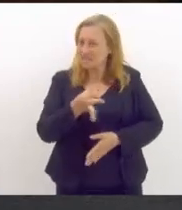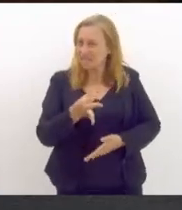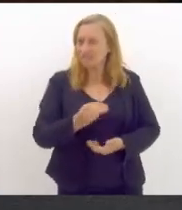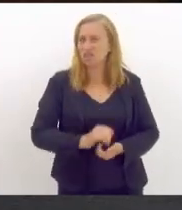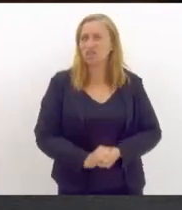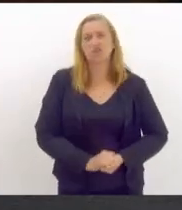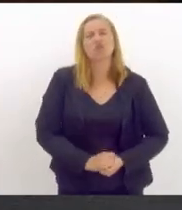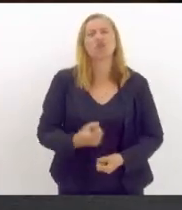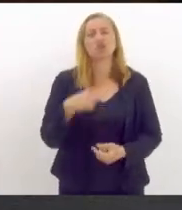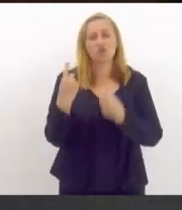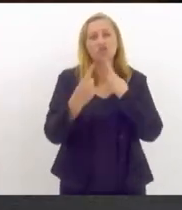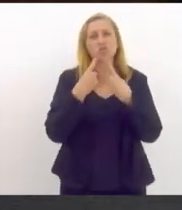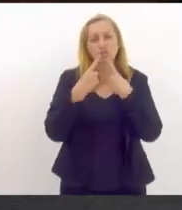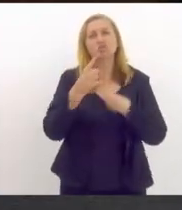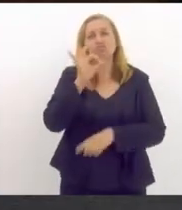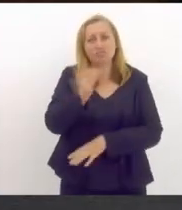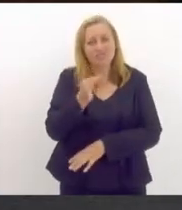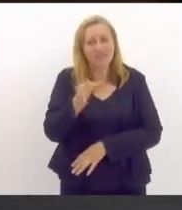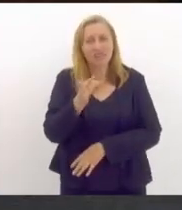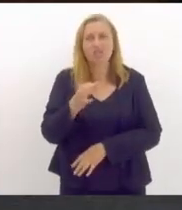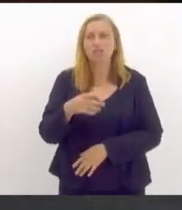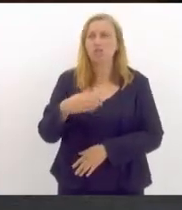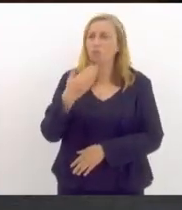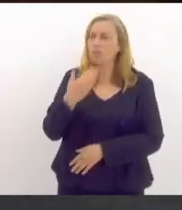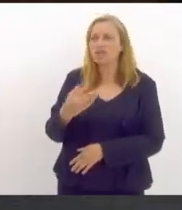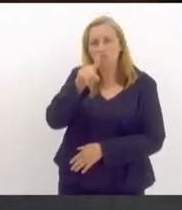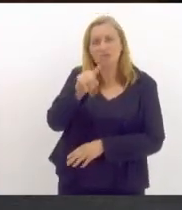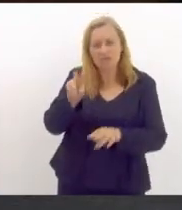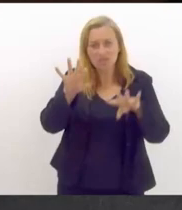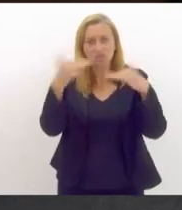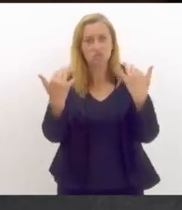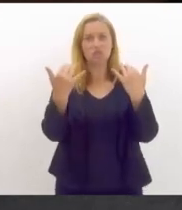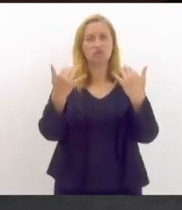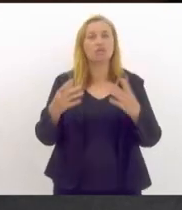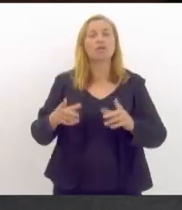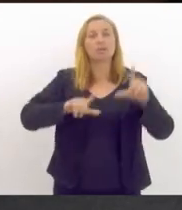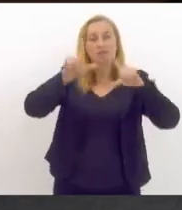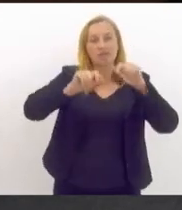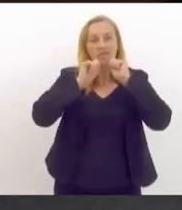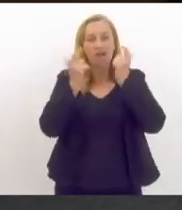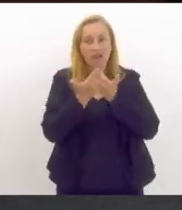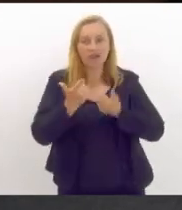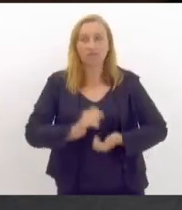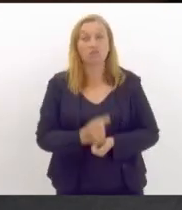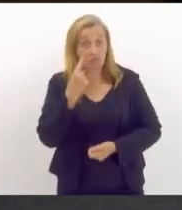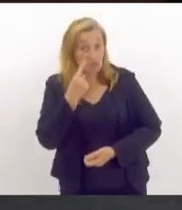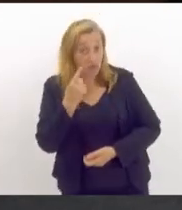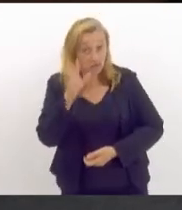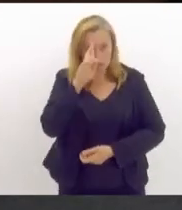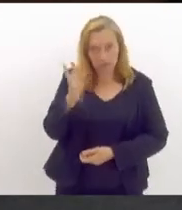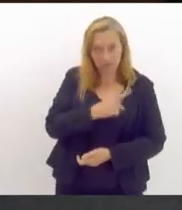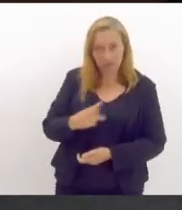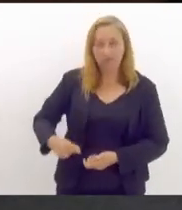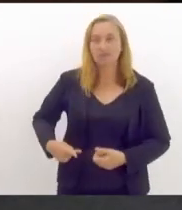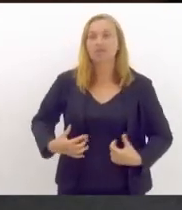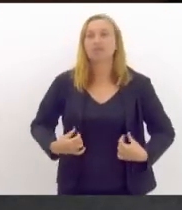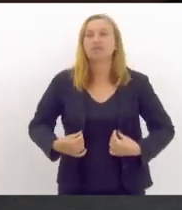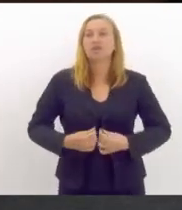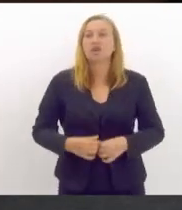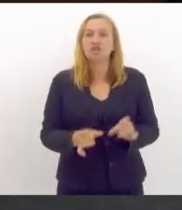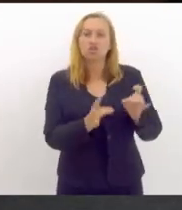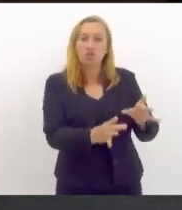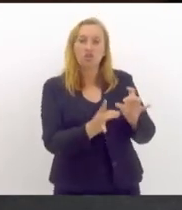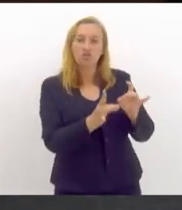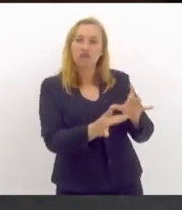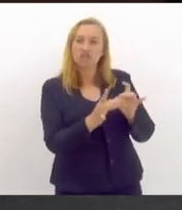que a gente está discutindo de fato e faça que o apelo a você que nos assiste pela TV alerj veja só a presidente Tô vendendo